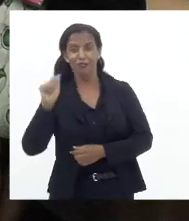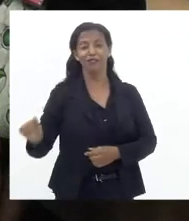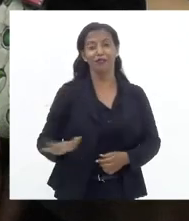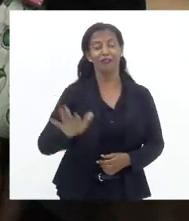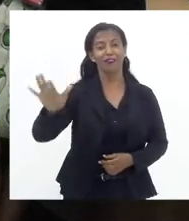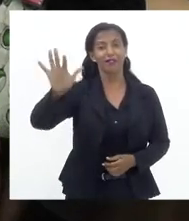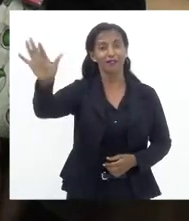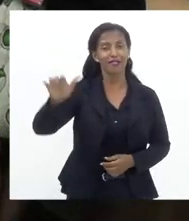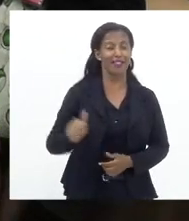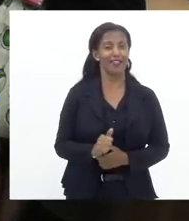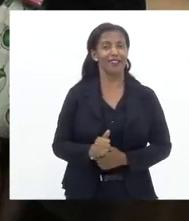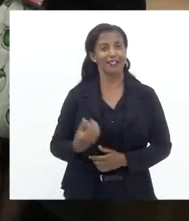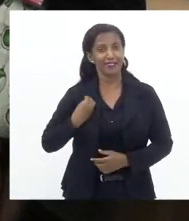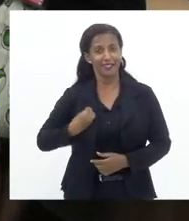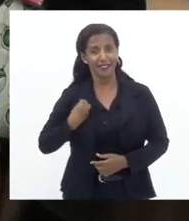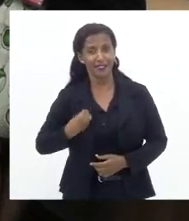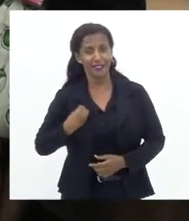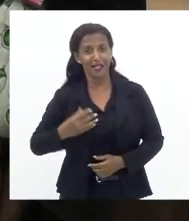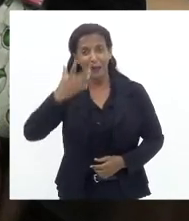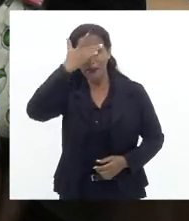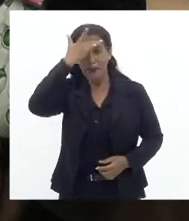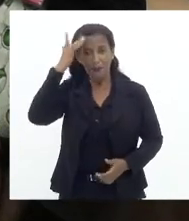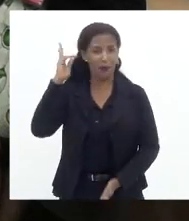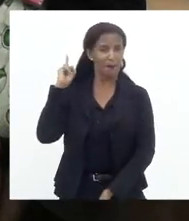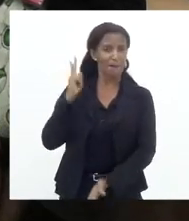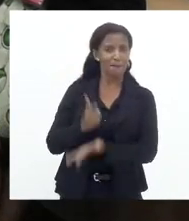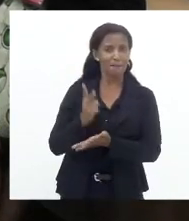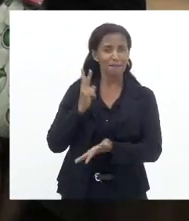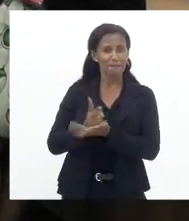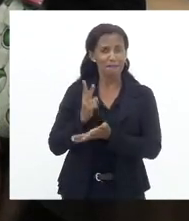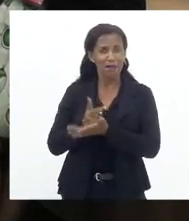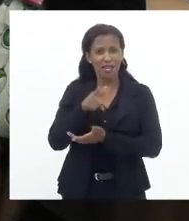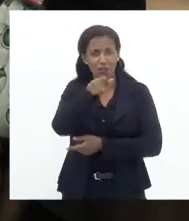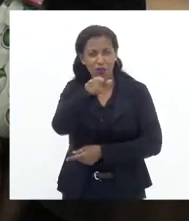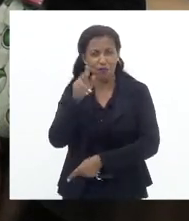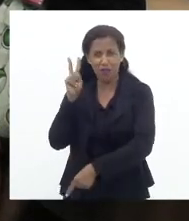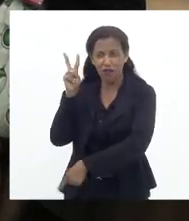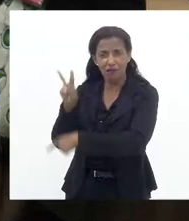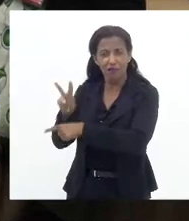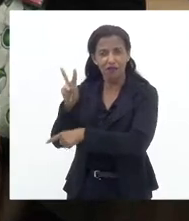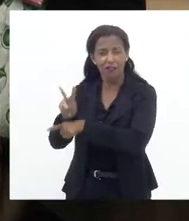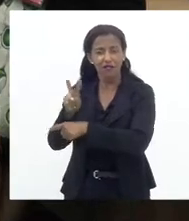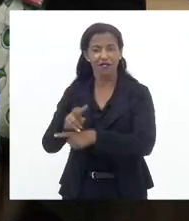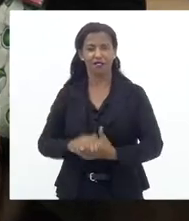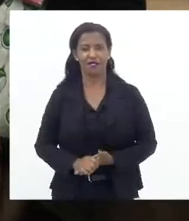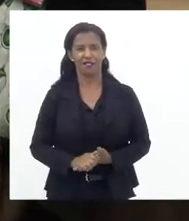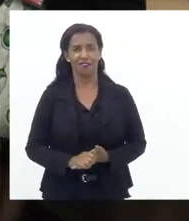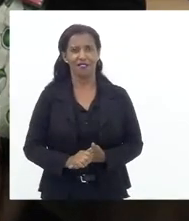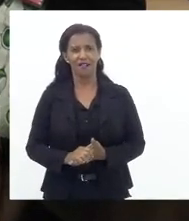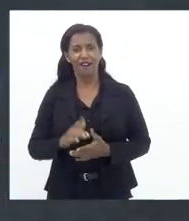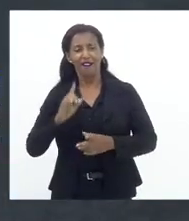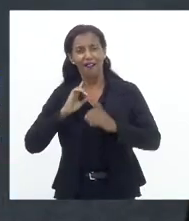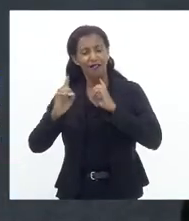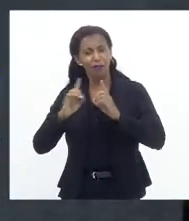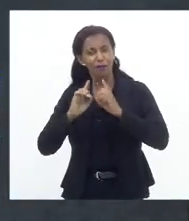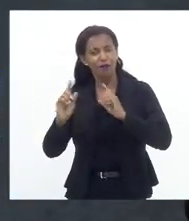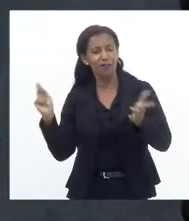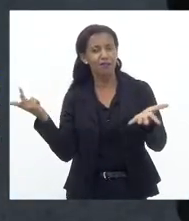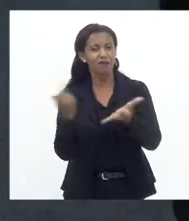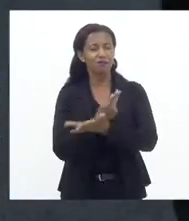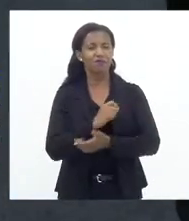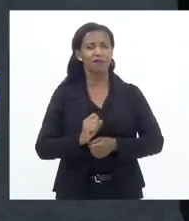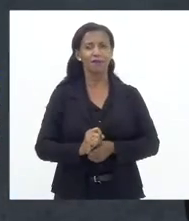morador da favela da Periferia aquele mesmo que passa socialistas defendem e argumentando isso